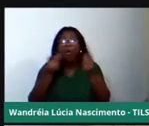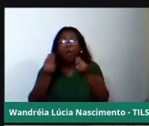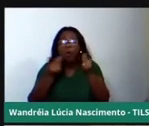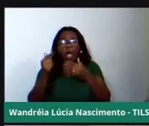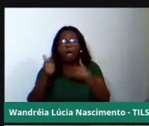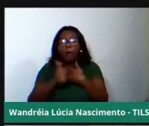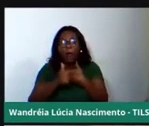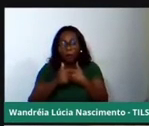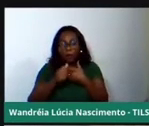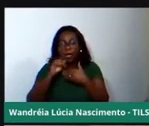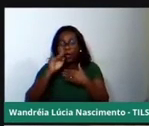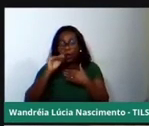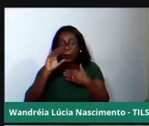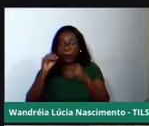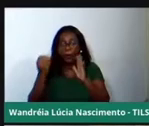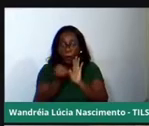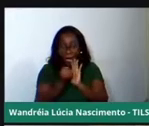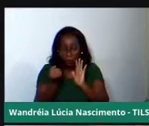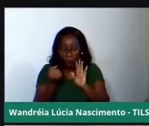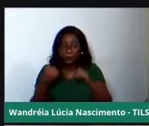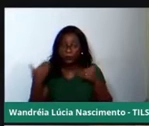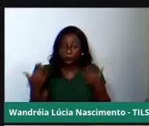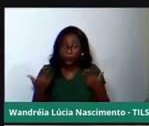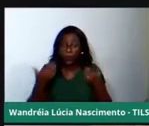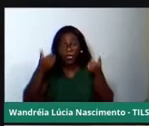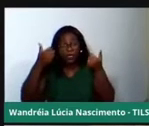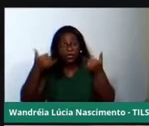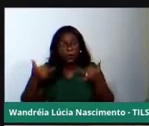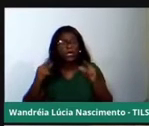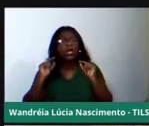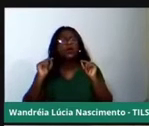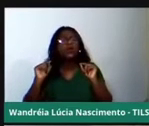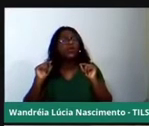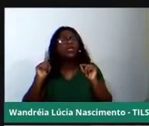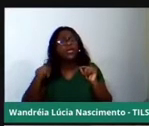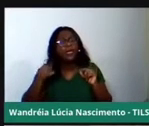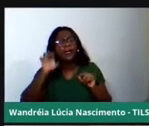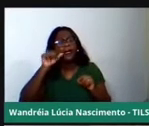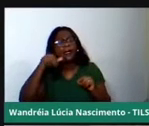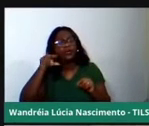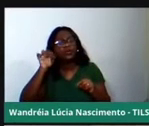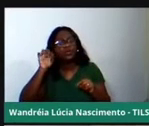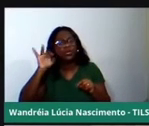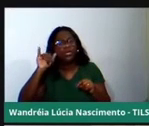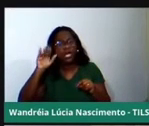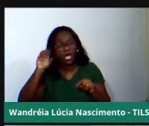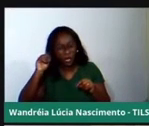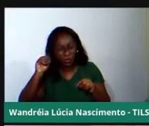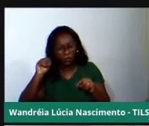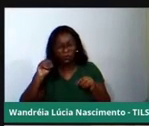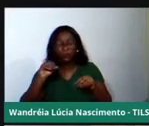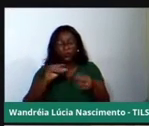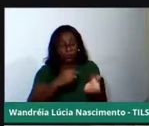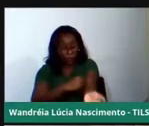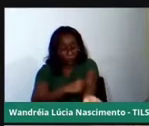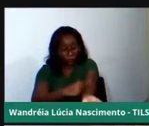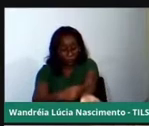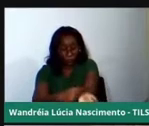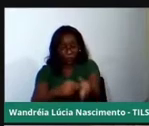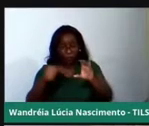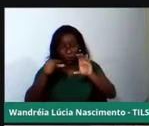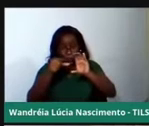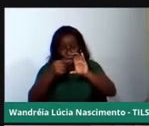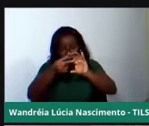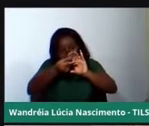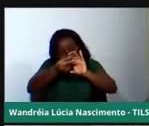Bom, inicialmente eu queria falar um pouquinho, trazer para vocês o que seria endotélio. Endotélio, então, é a camada fina de